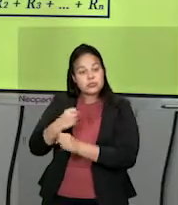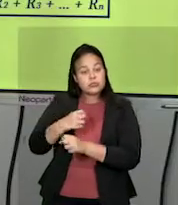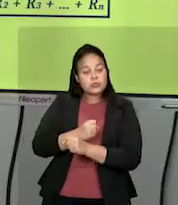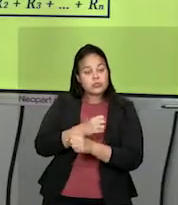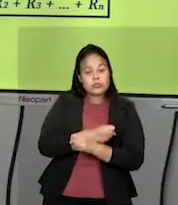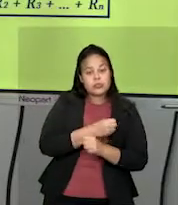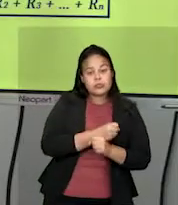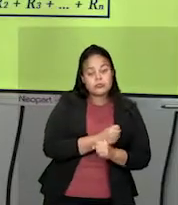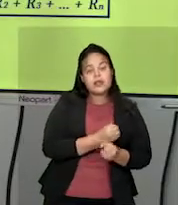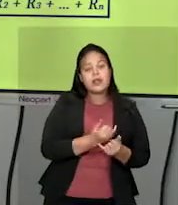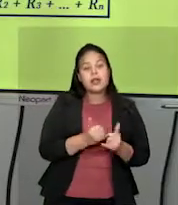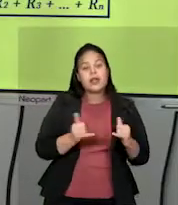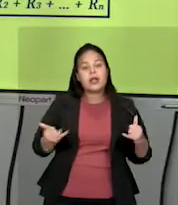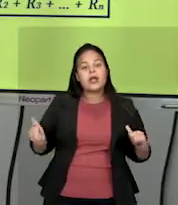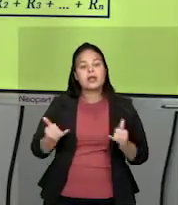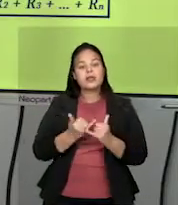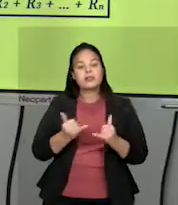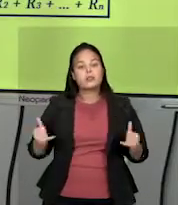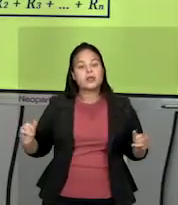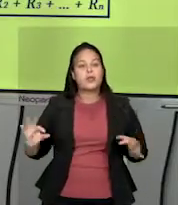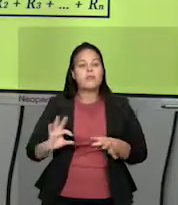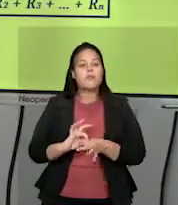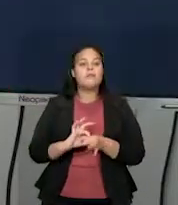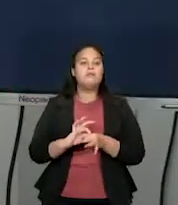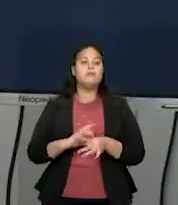elétricas de todos os resistores da associação.